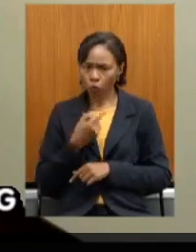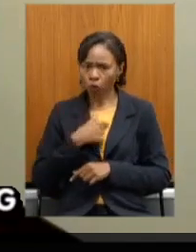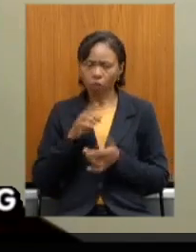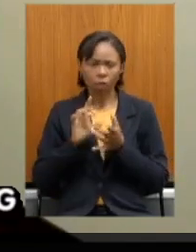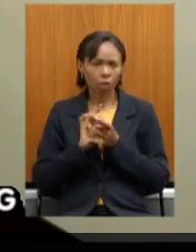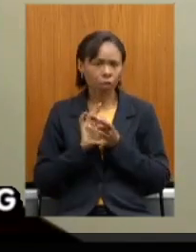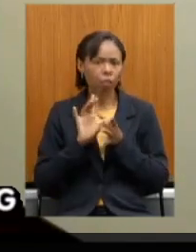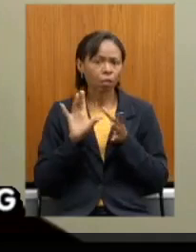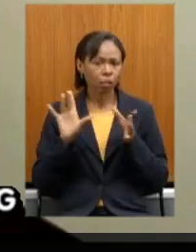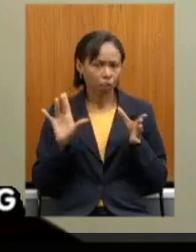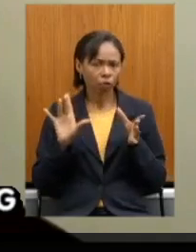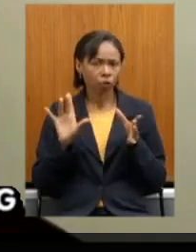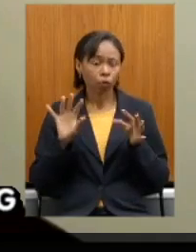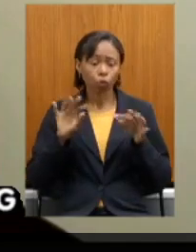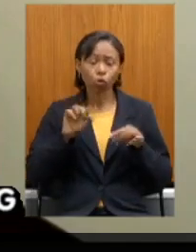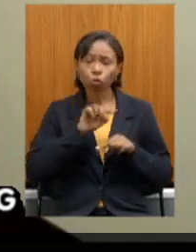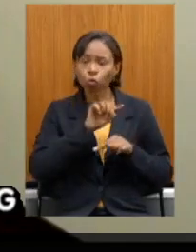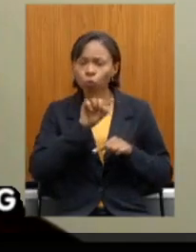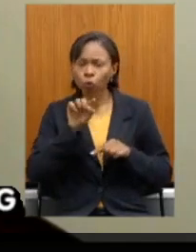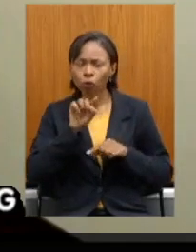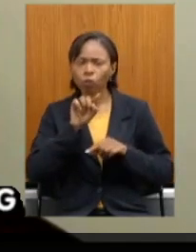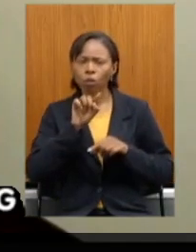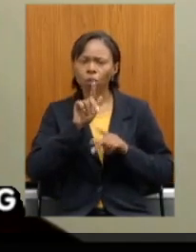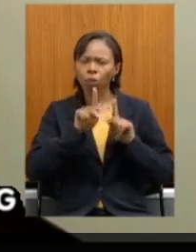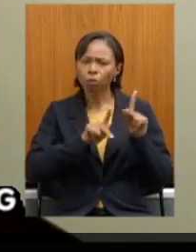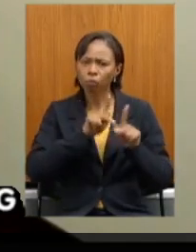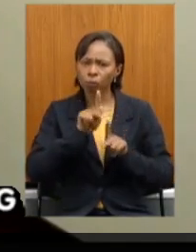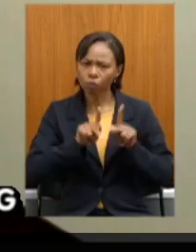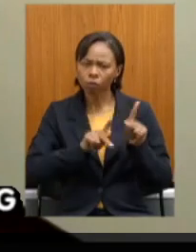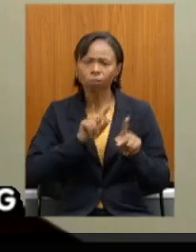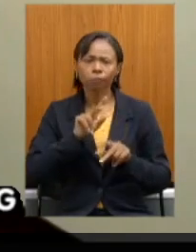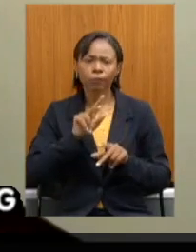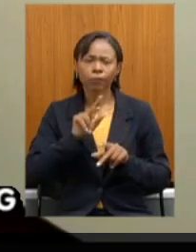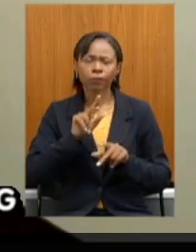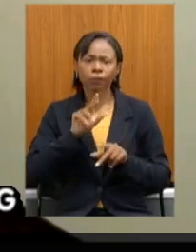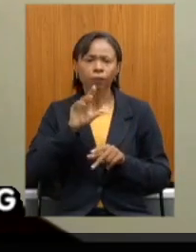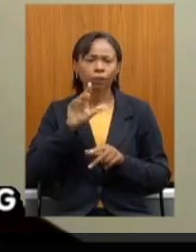autoridades públicas e dos colegas.